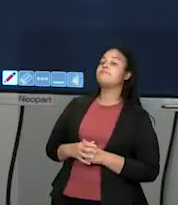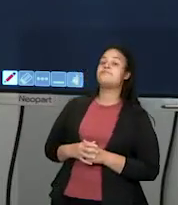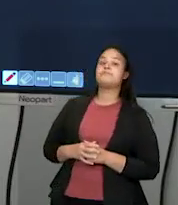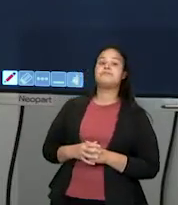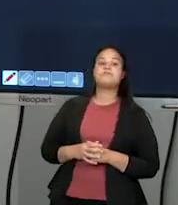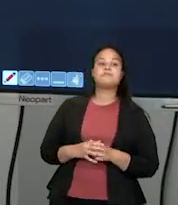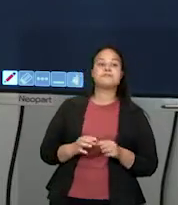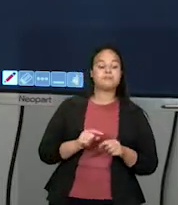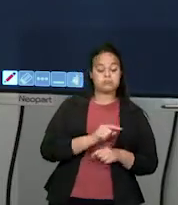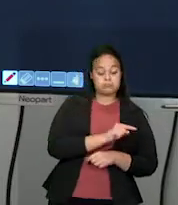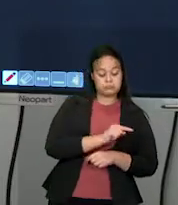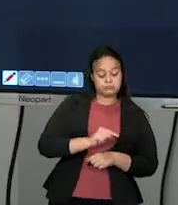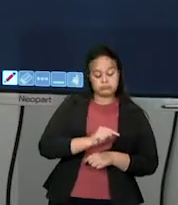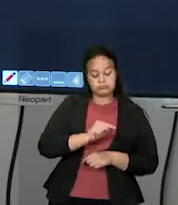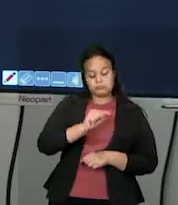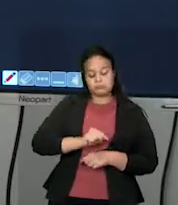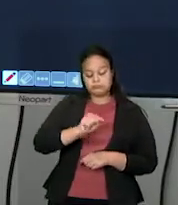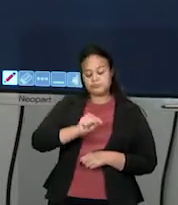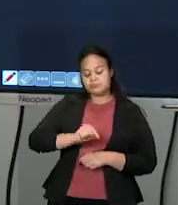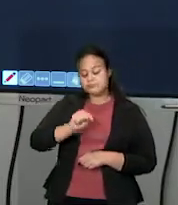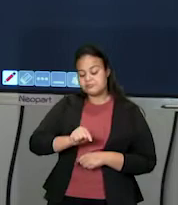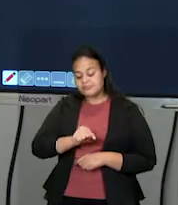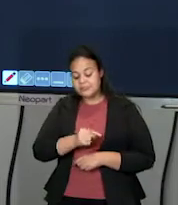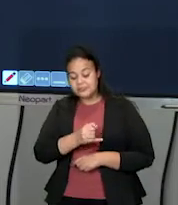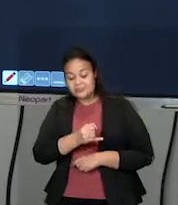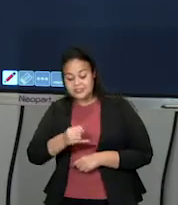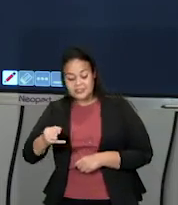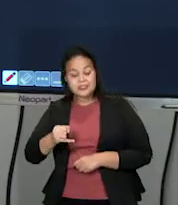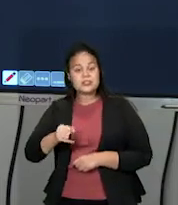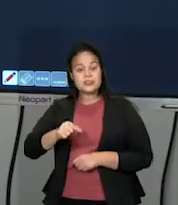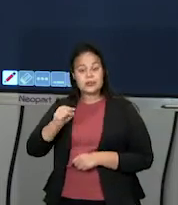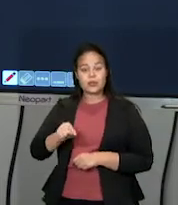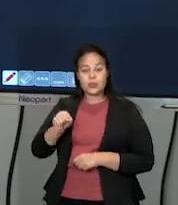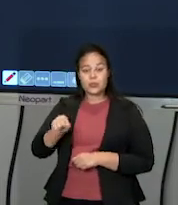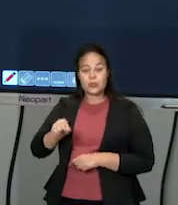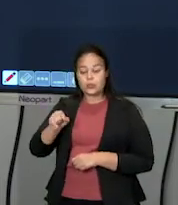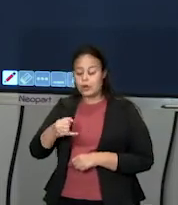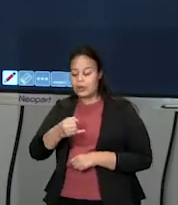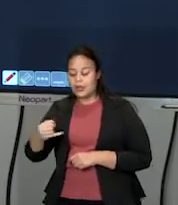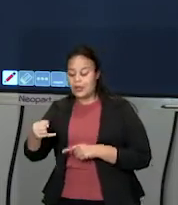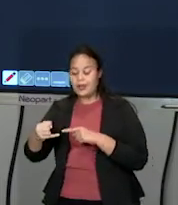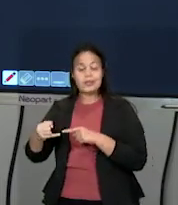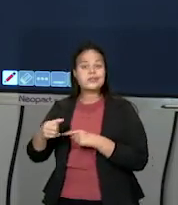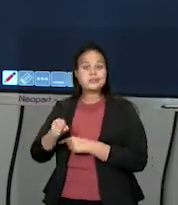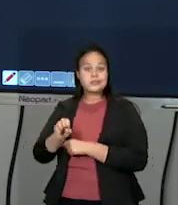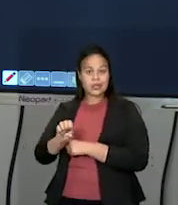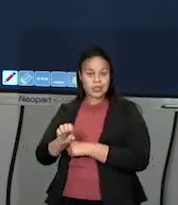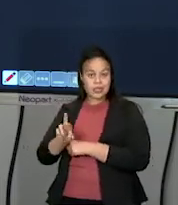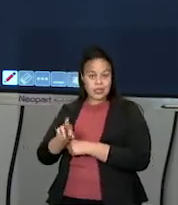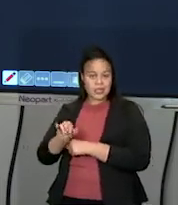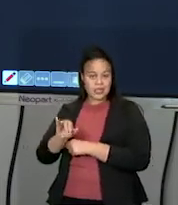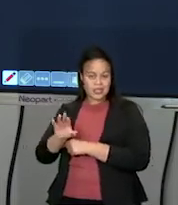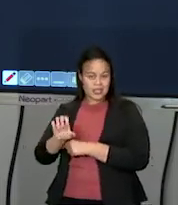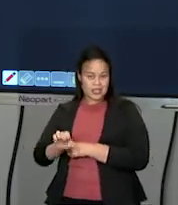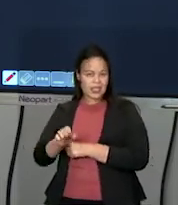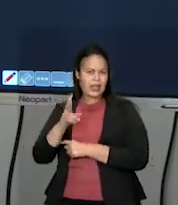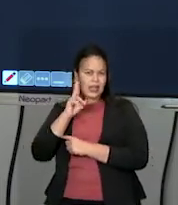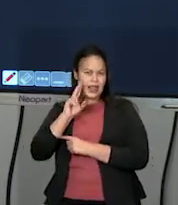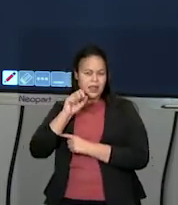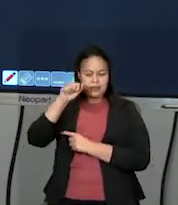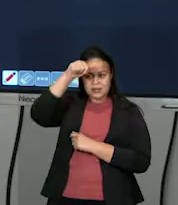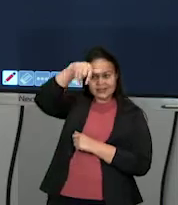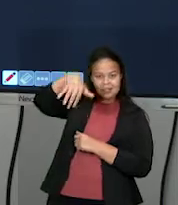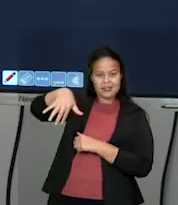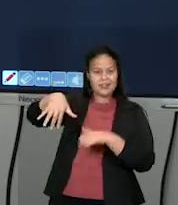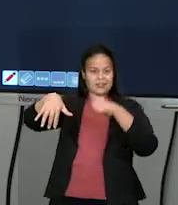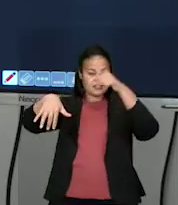série. E agora está bem fácil para a gente. Lembra, nesse local, nós tínhamos uma ramificação de 3 resistores